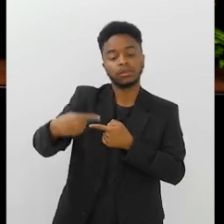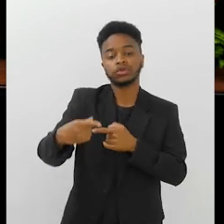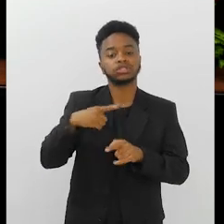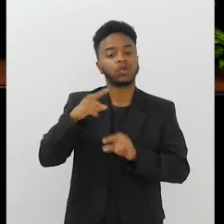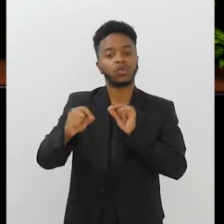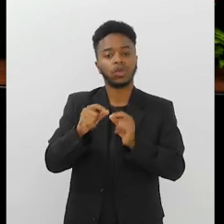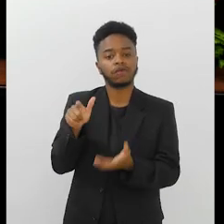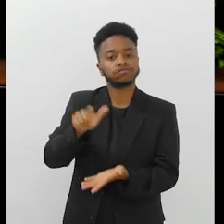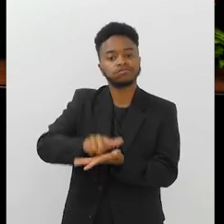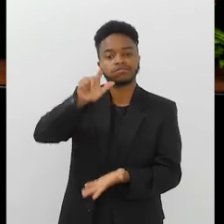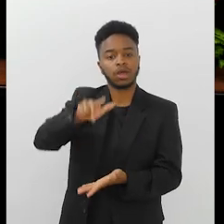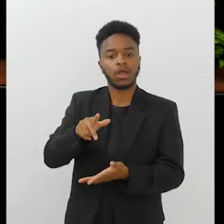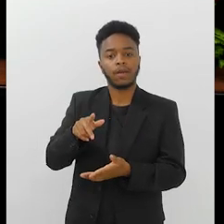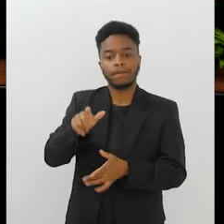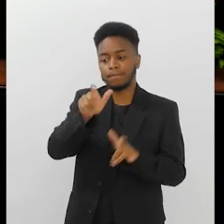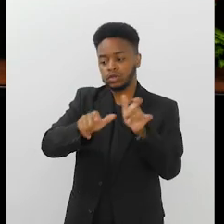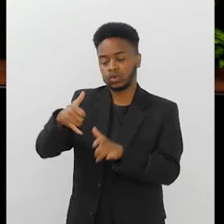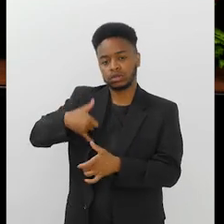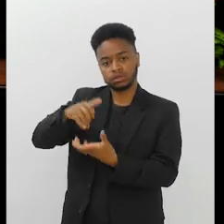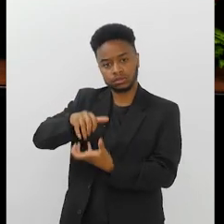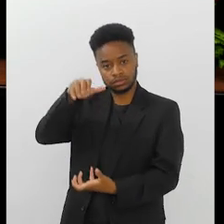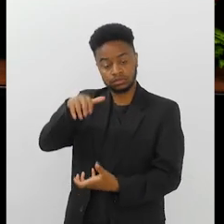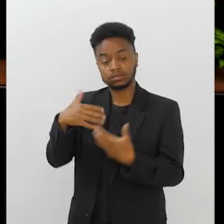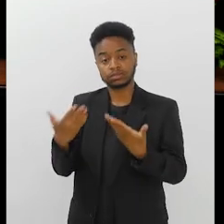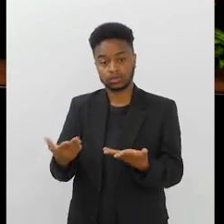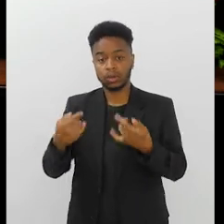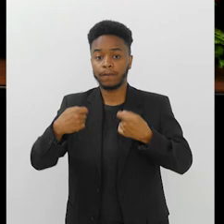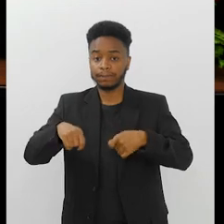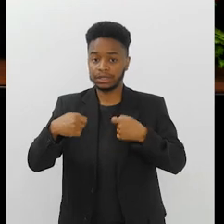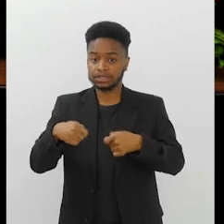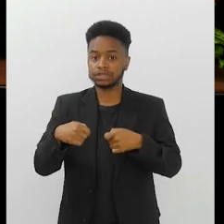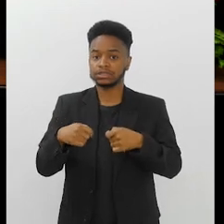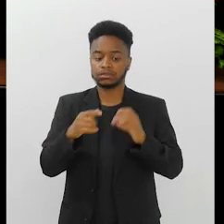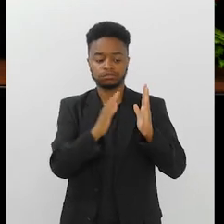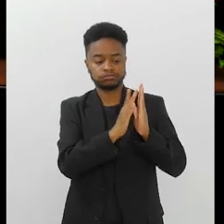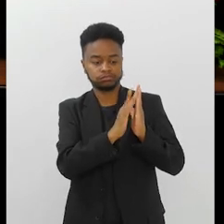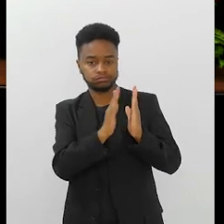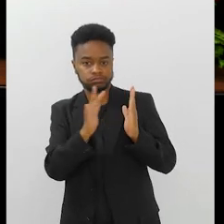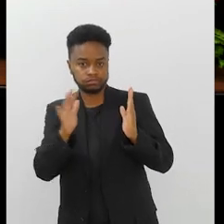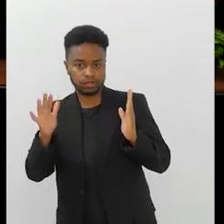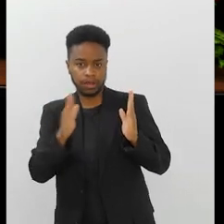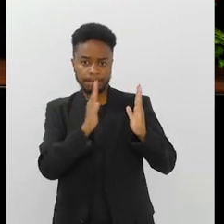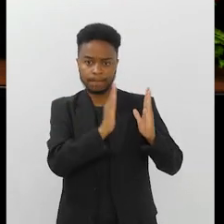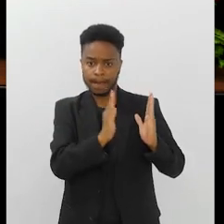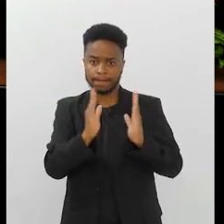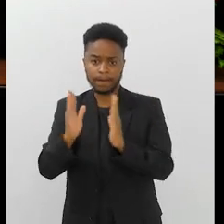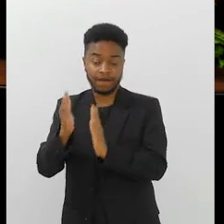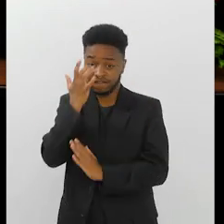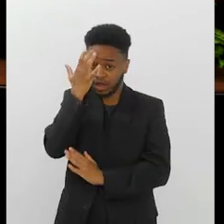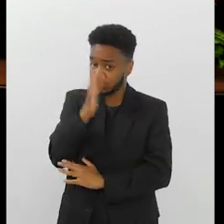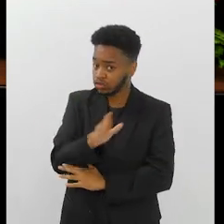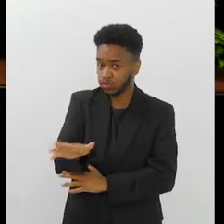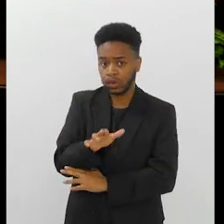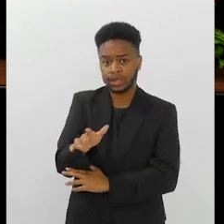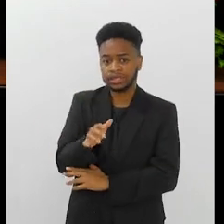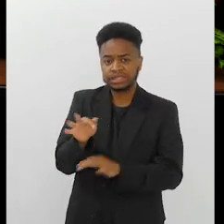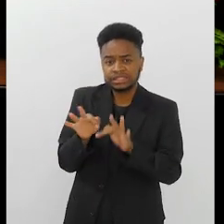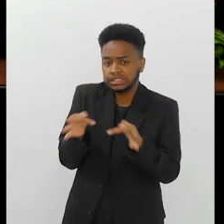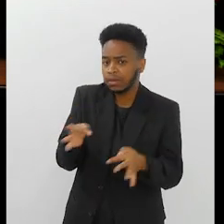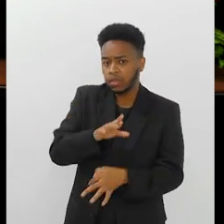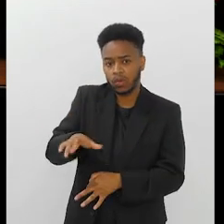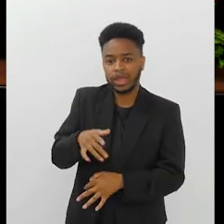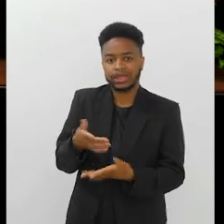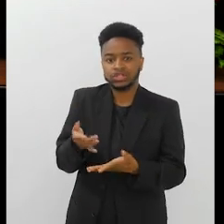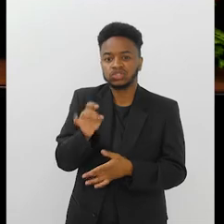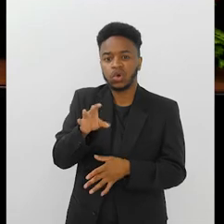existe a validação dos seus maiores Então tem que passar por todo Um percurso que não é fácil não é simplesmente se